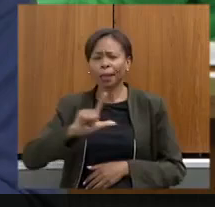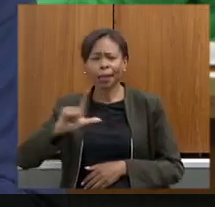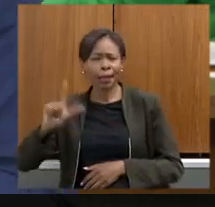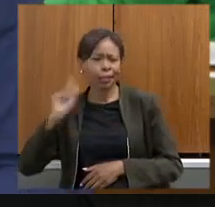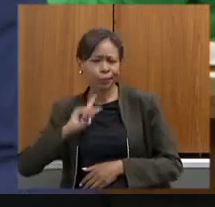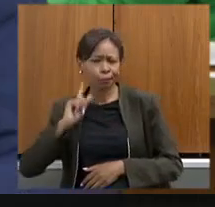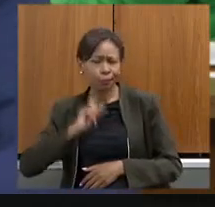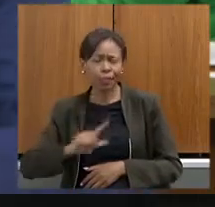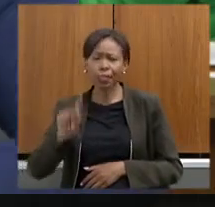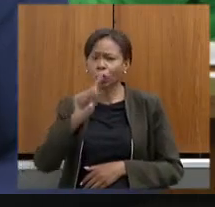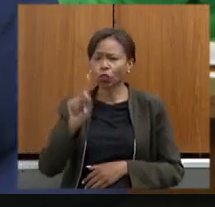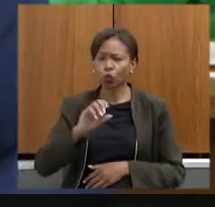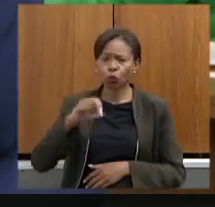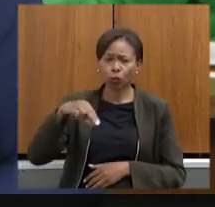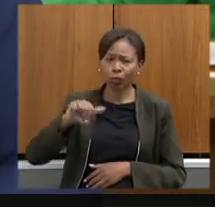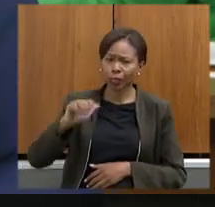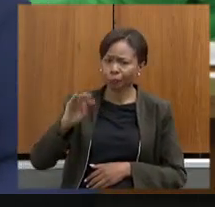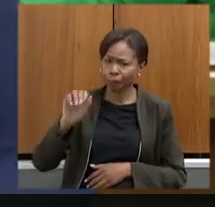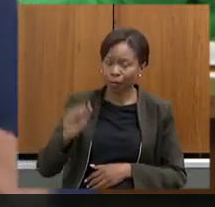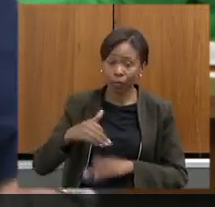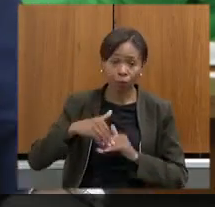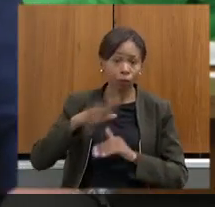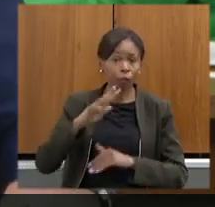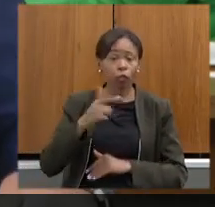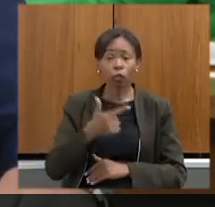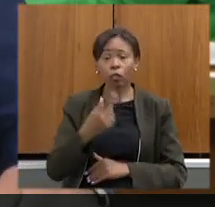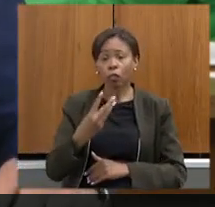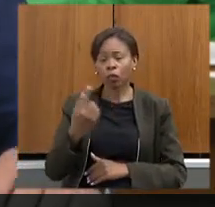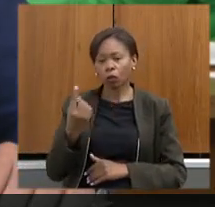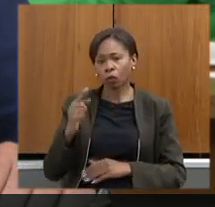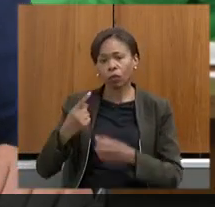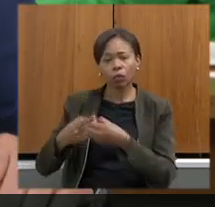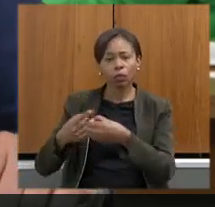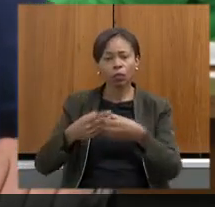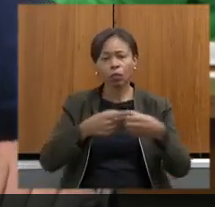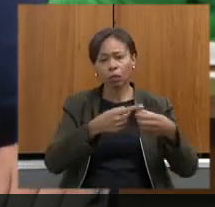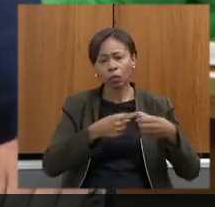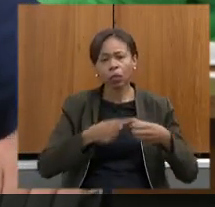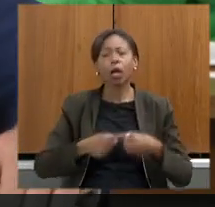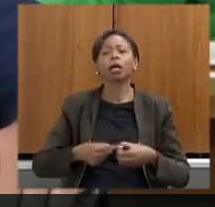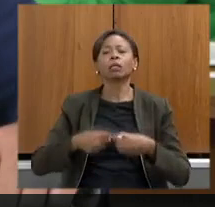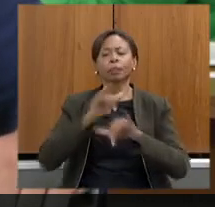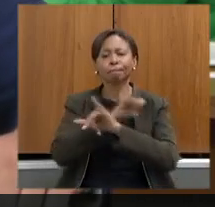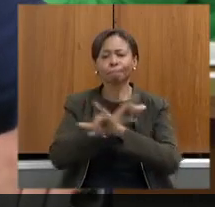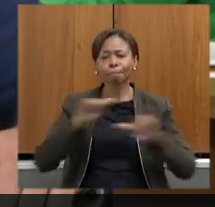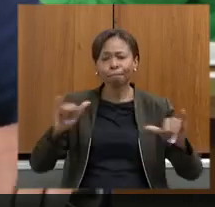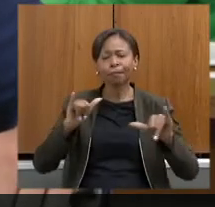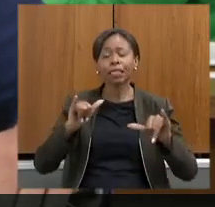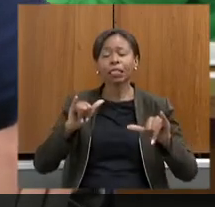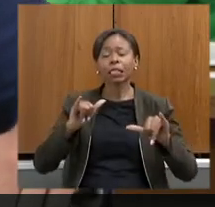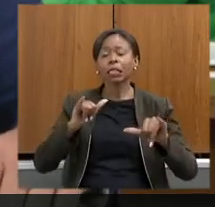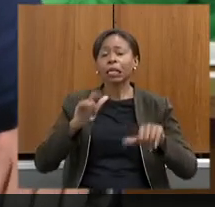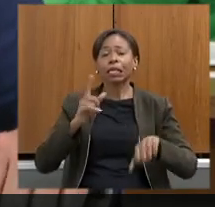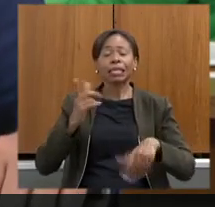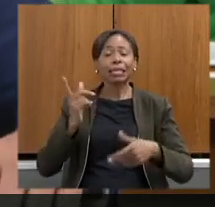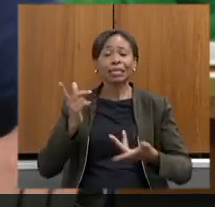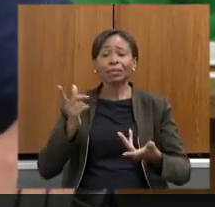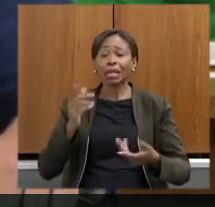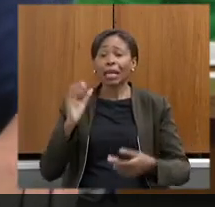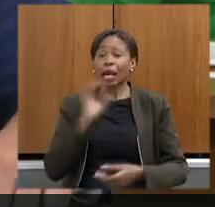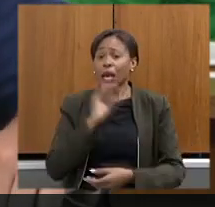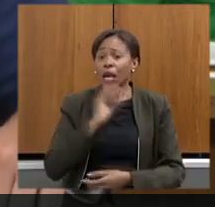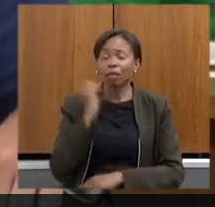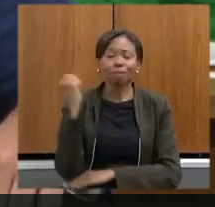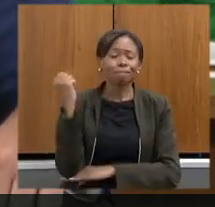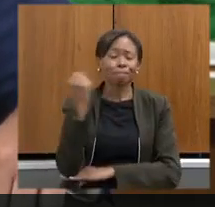na Zona da Mata foram mais de 231 municípios que decretaram o estado de emergência em razão das fortes chuvas